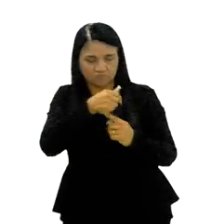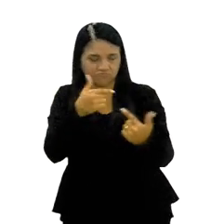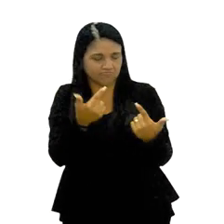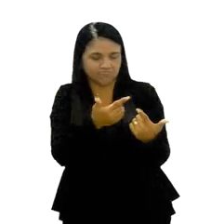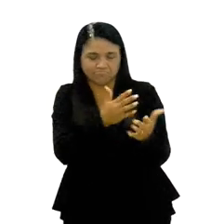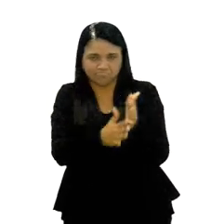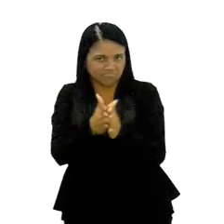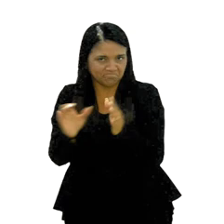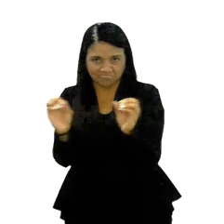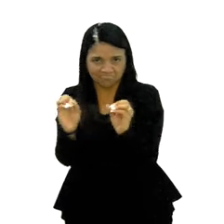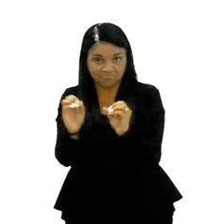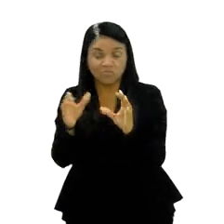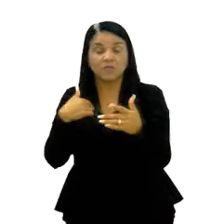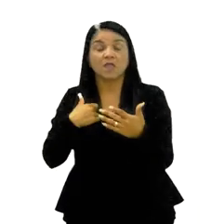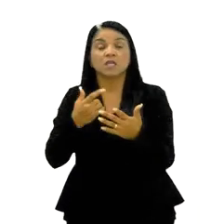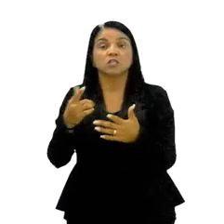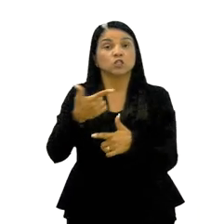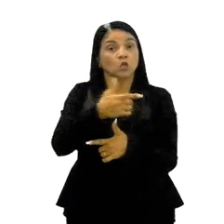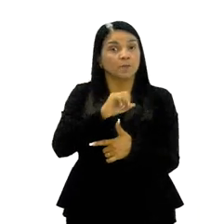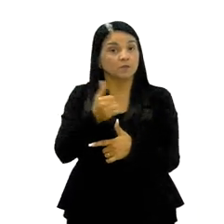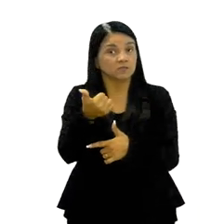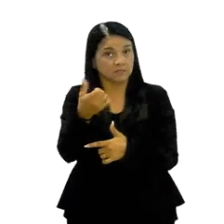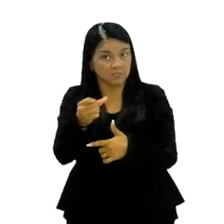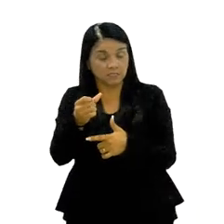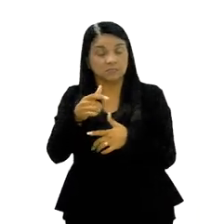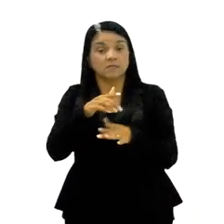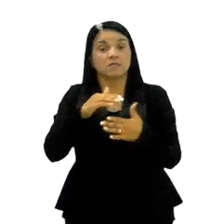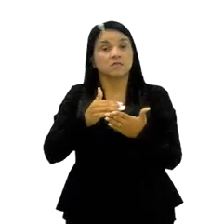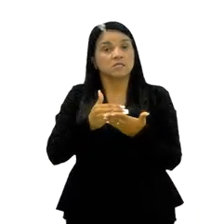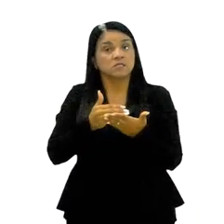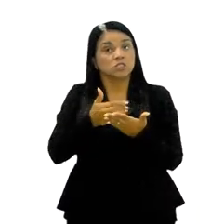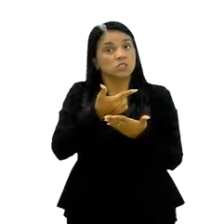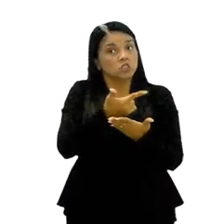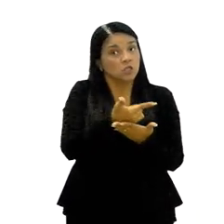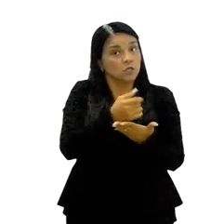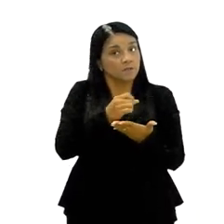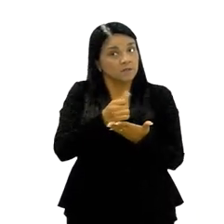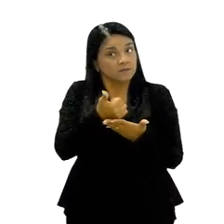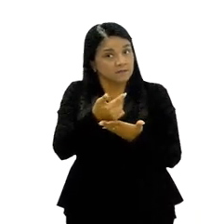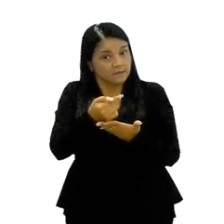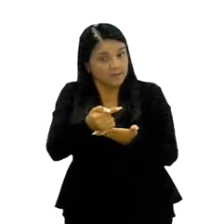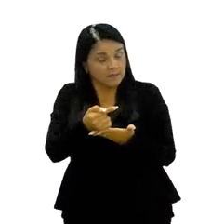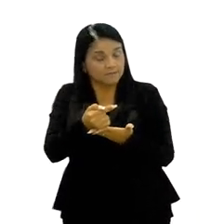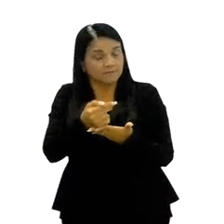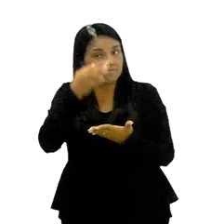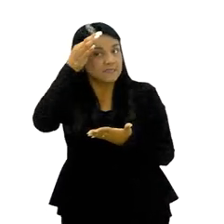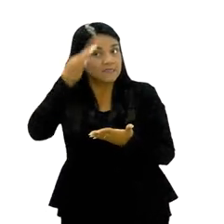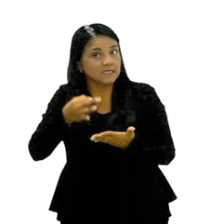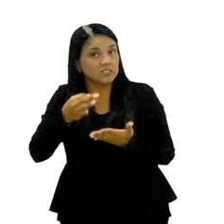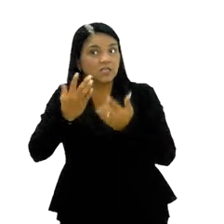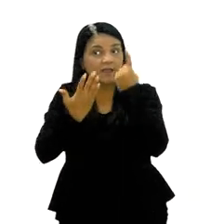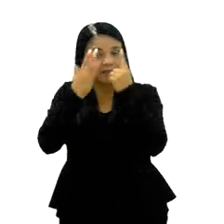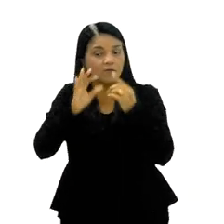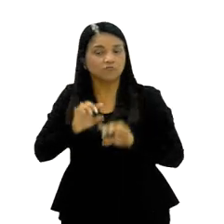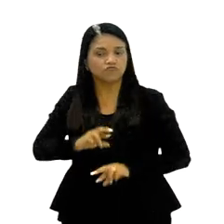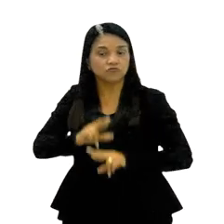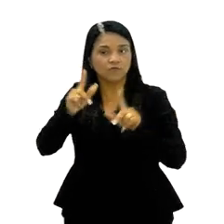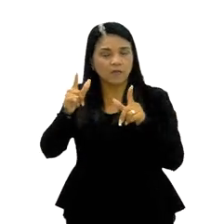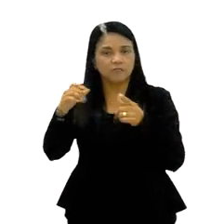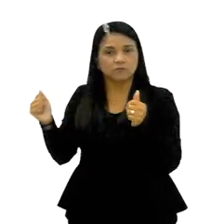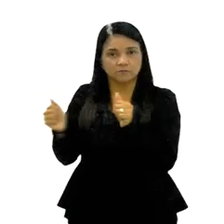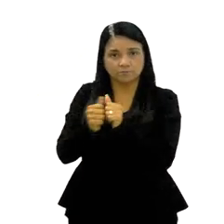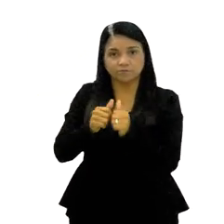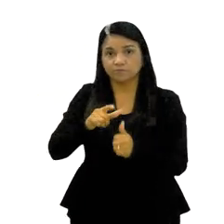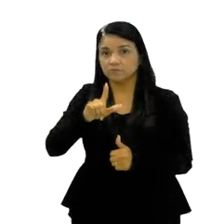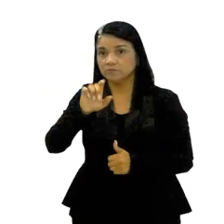muito pelo contrário. Em 2016 aconteceu esse acidente, em 2017 eu comecei a entender o carnaval de uma nova forma, já trabalhando com o Leandro